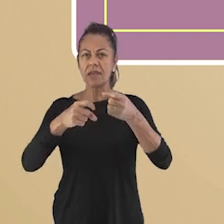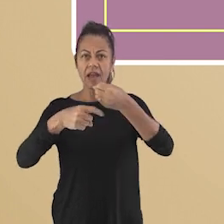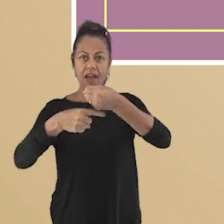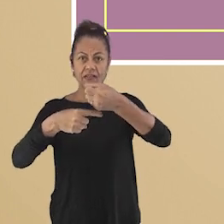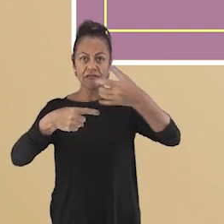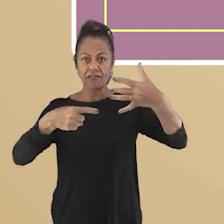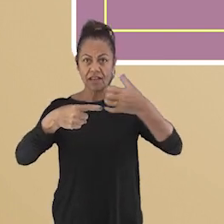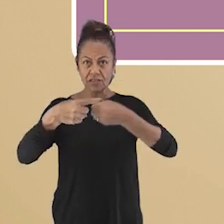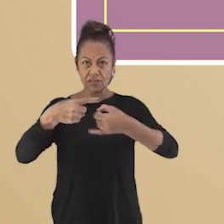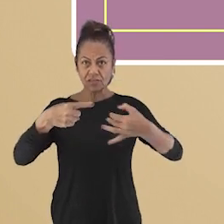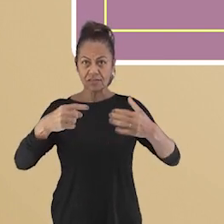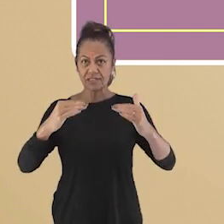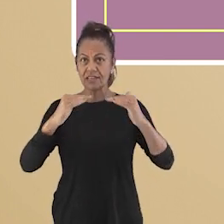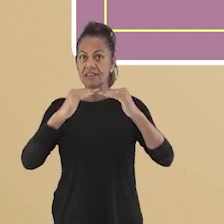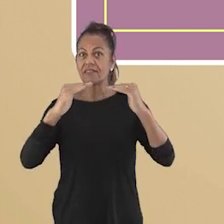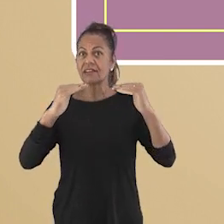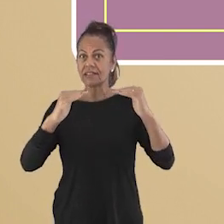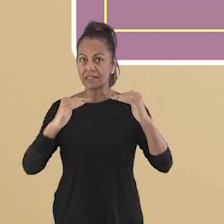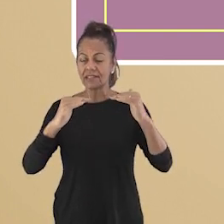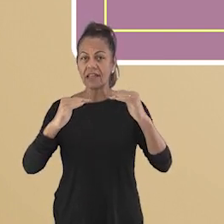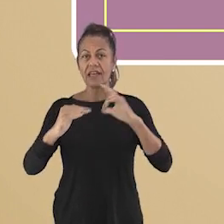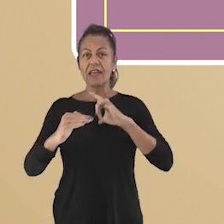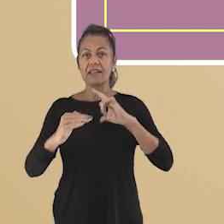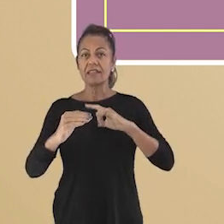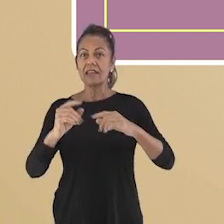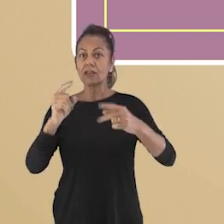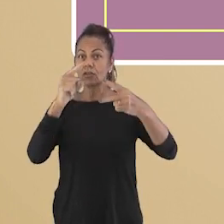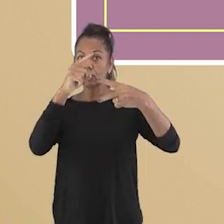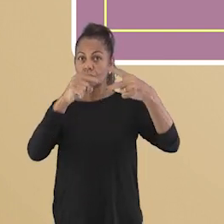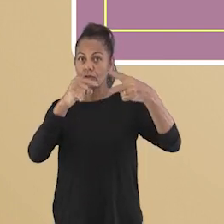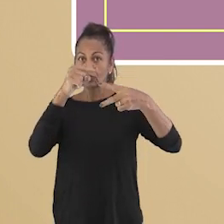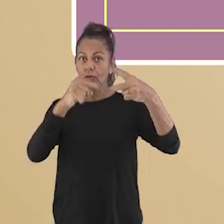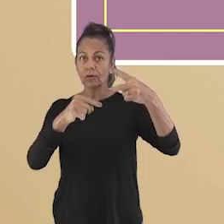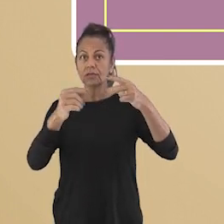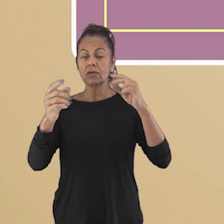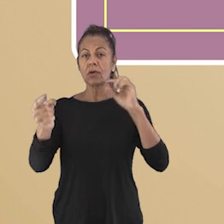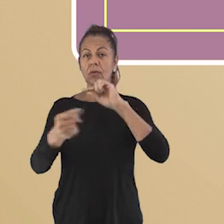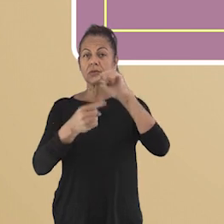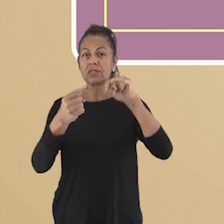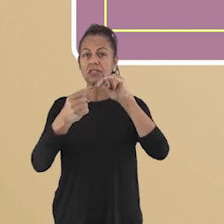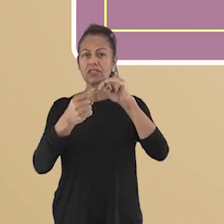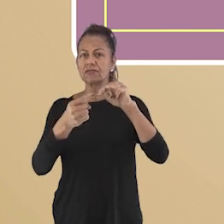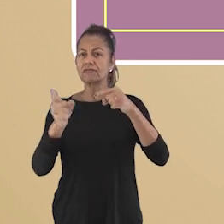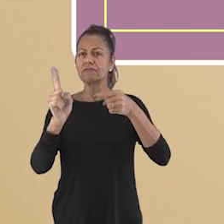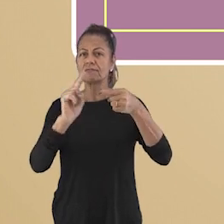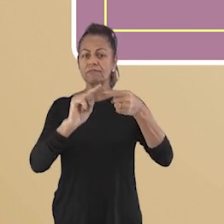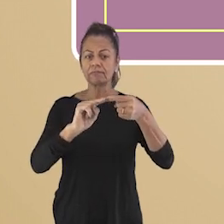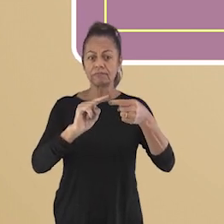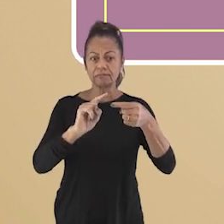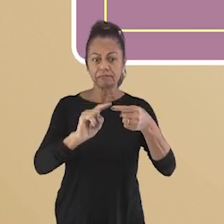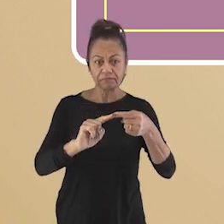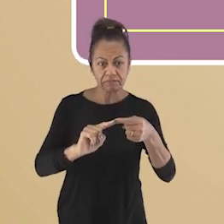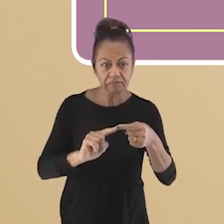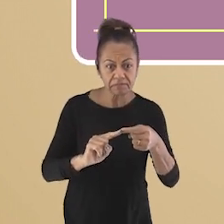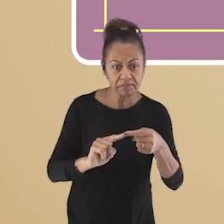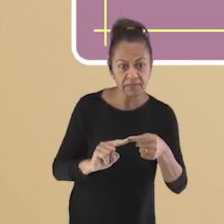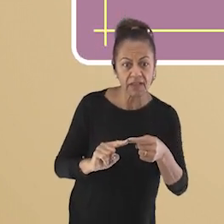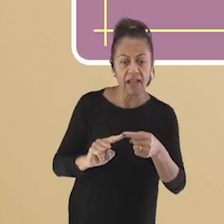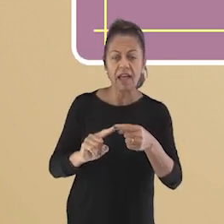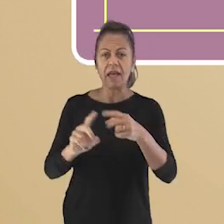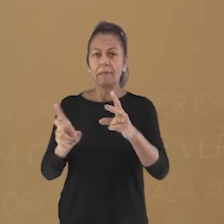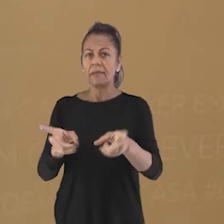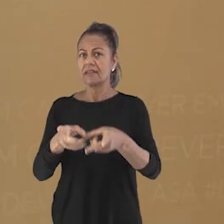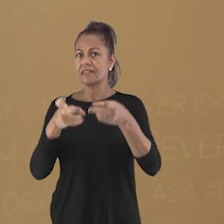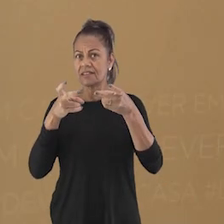nossos objetivos são dois. Compreender o significado de frações equivalentes e 2, determinar frações